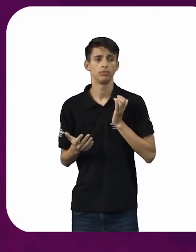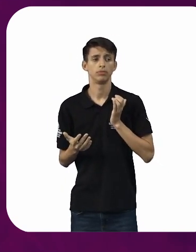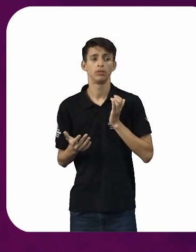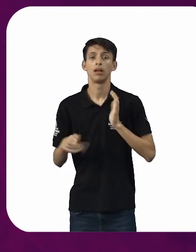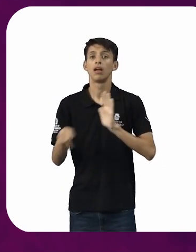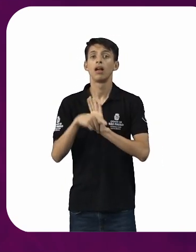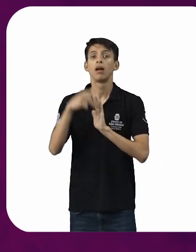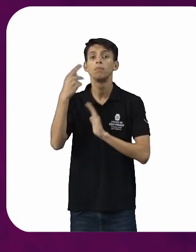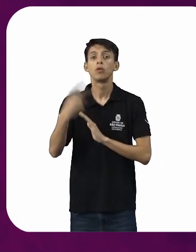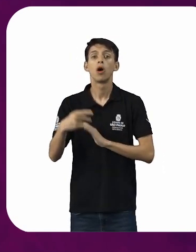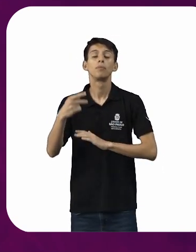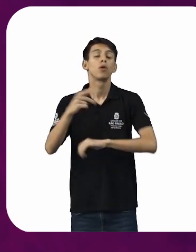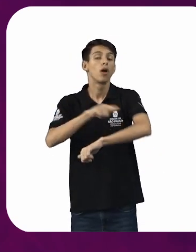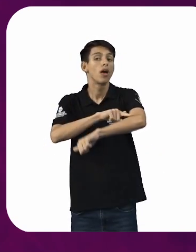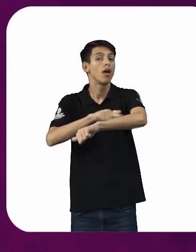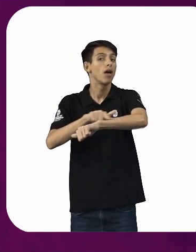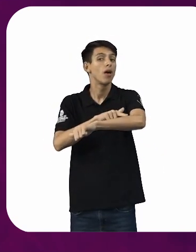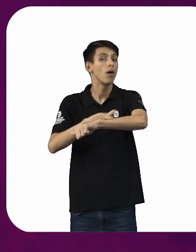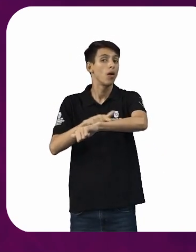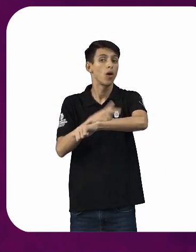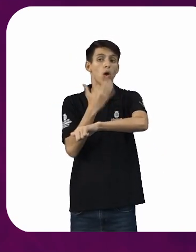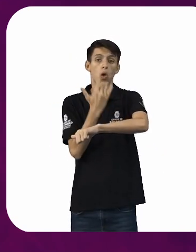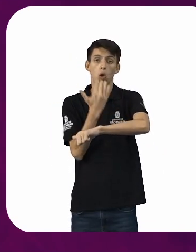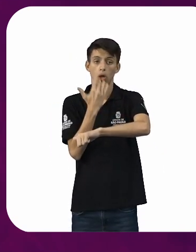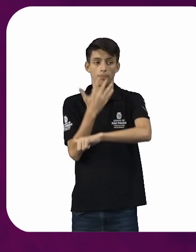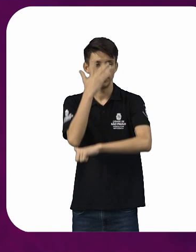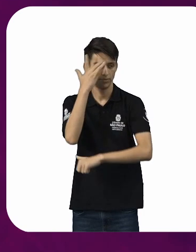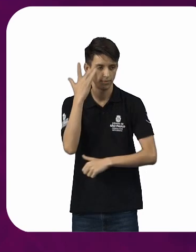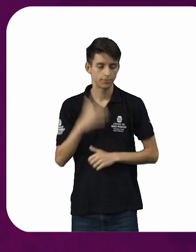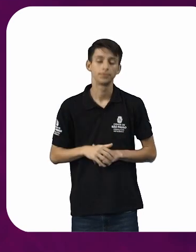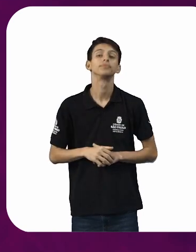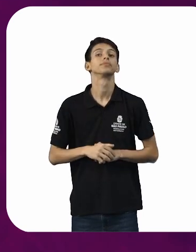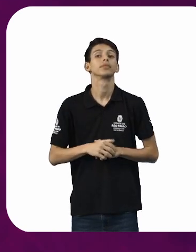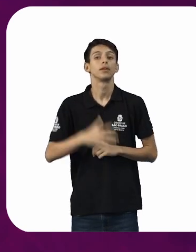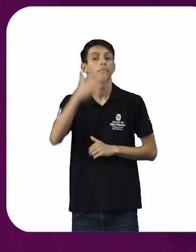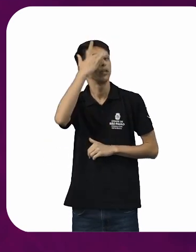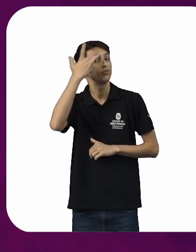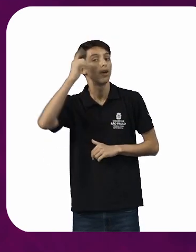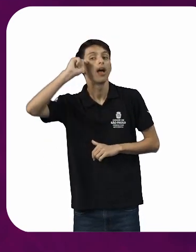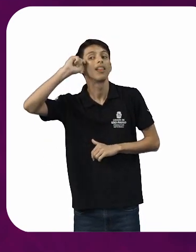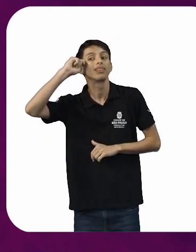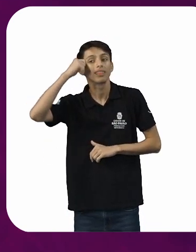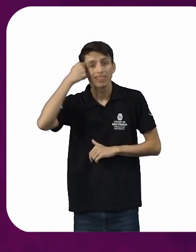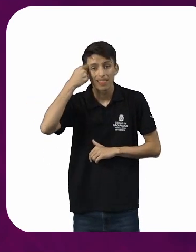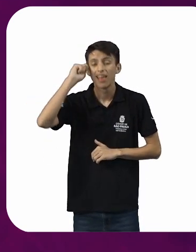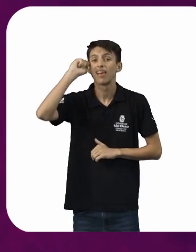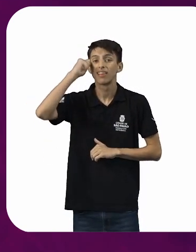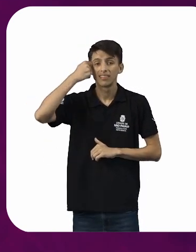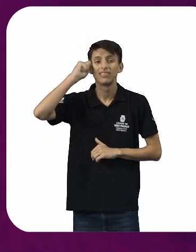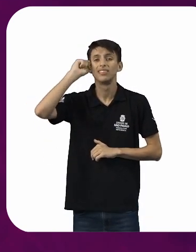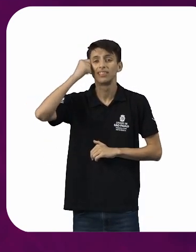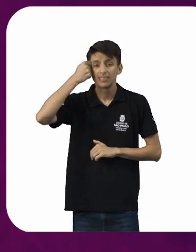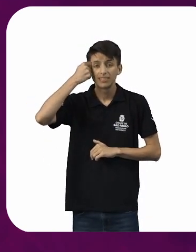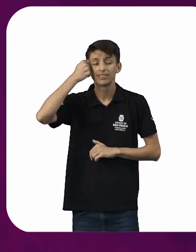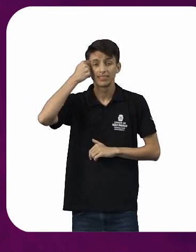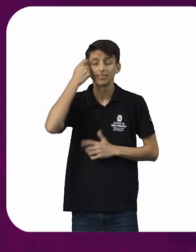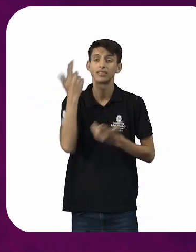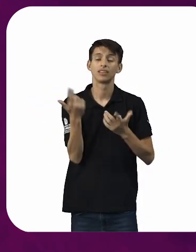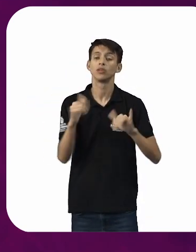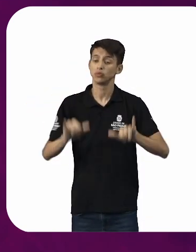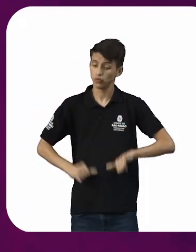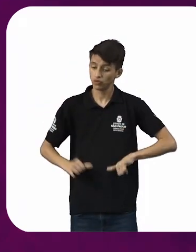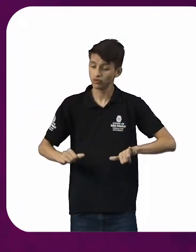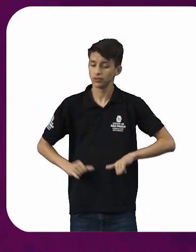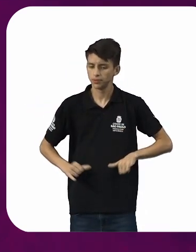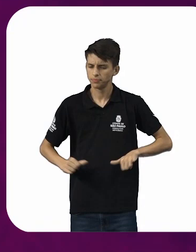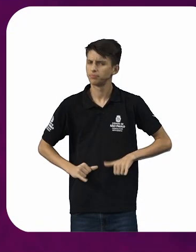vem da questão racial. Porque as pessoas negras já lá nessa abolição que ainda é inconclusa, elas